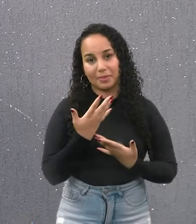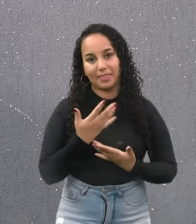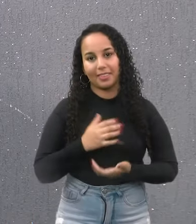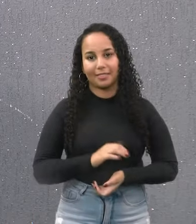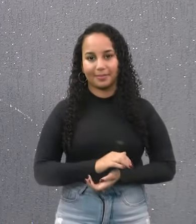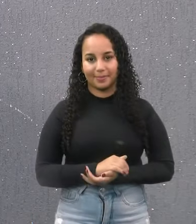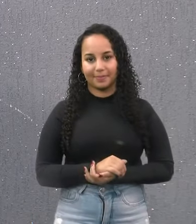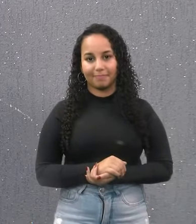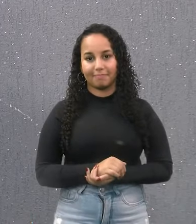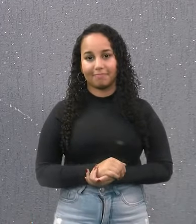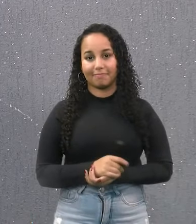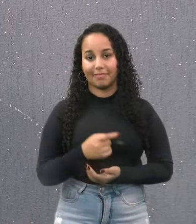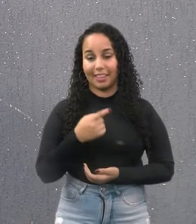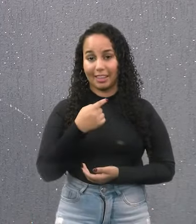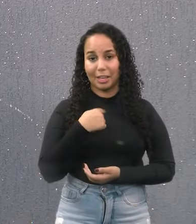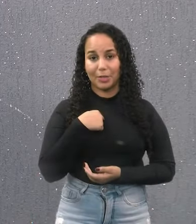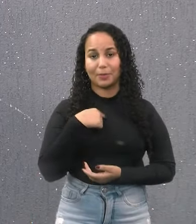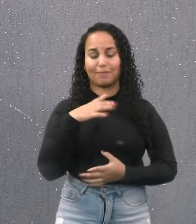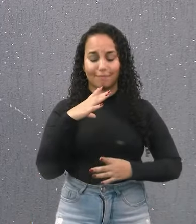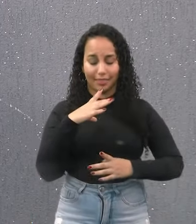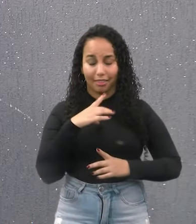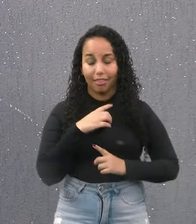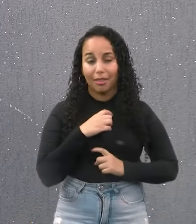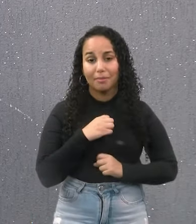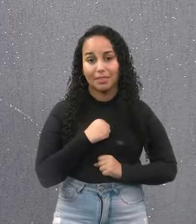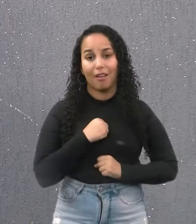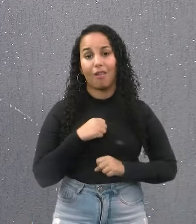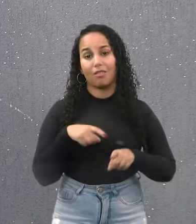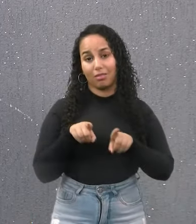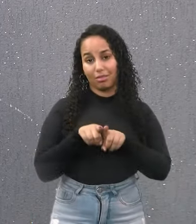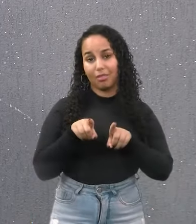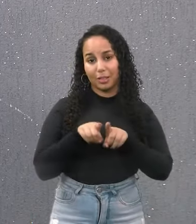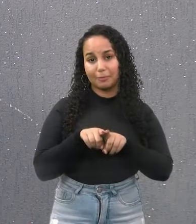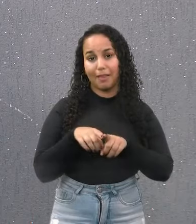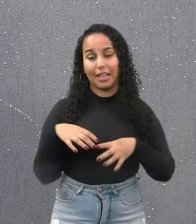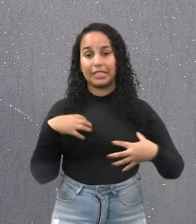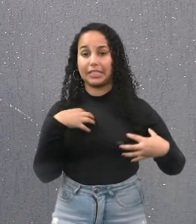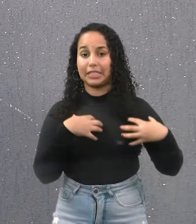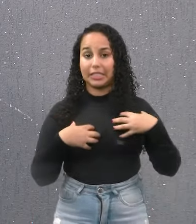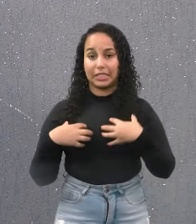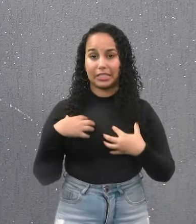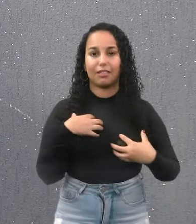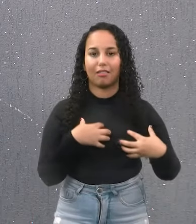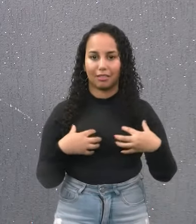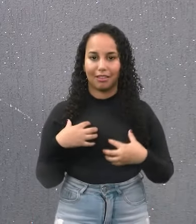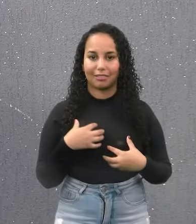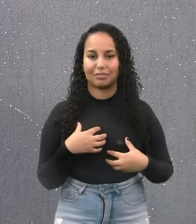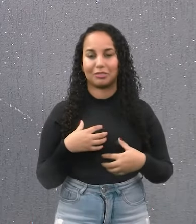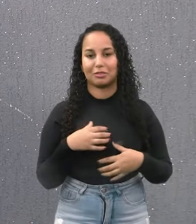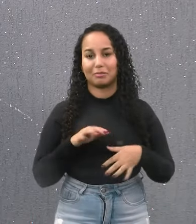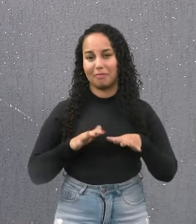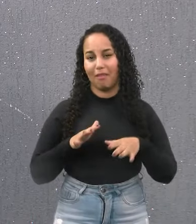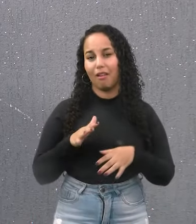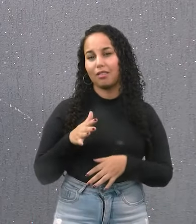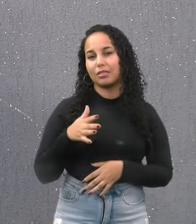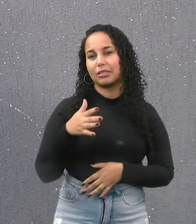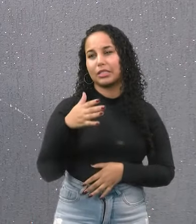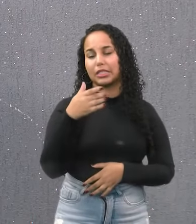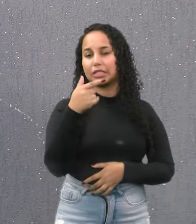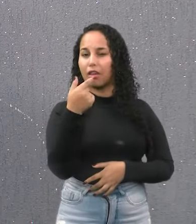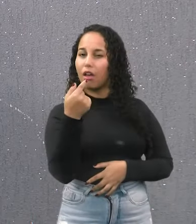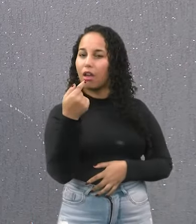coisas que vem acontecendo comigo. Eu sofro de depressão e transtorno de ansiedade generalizada há mais ou menos